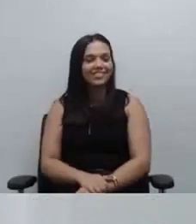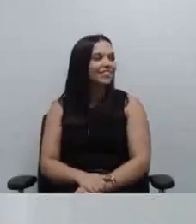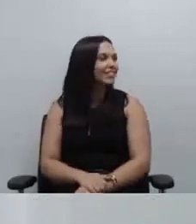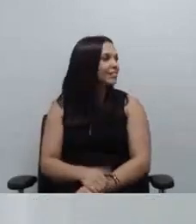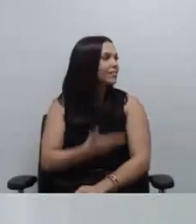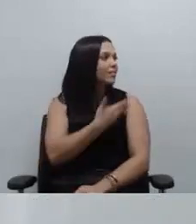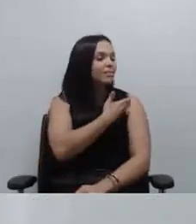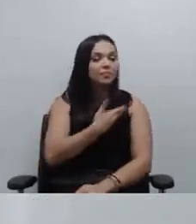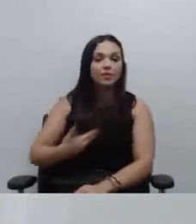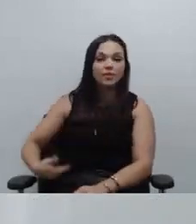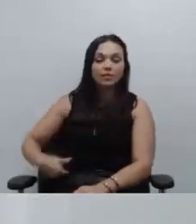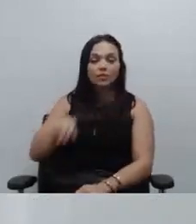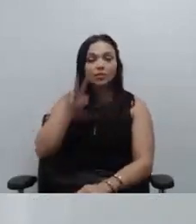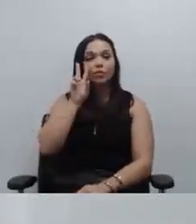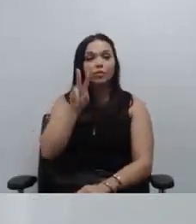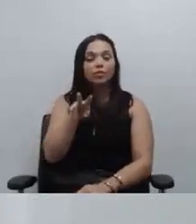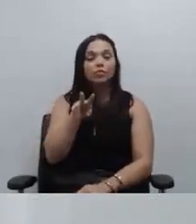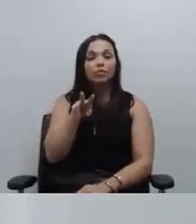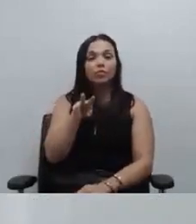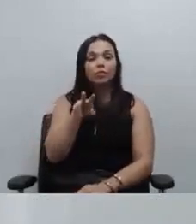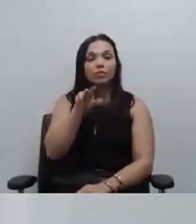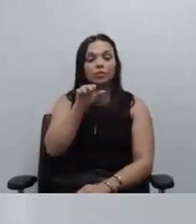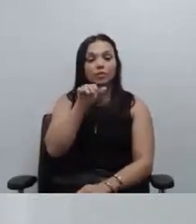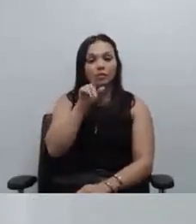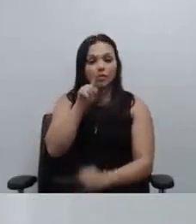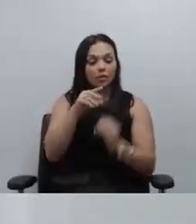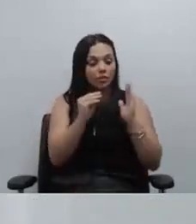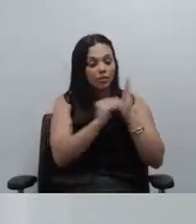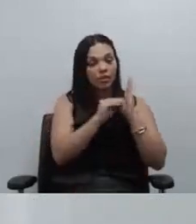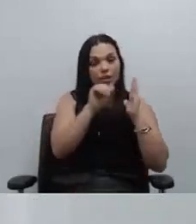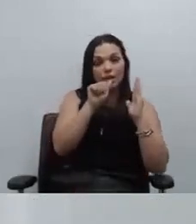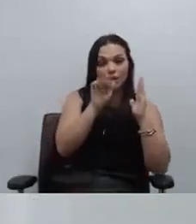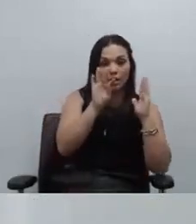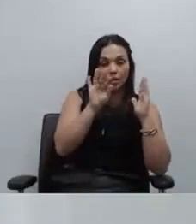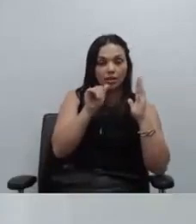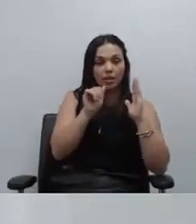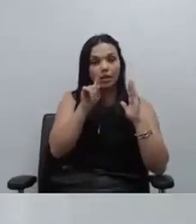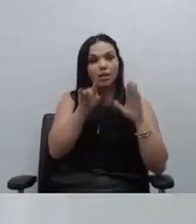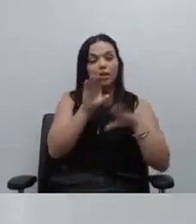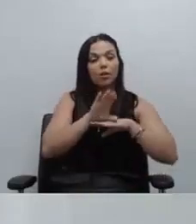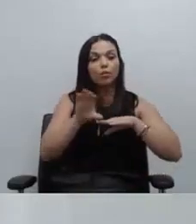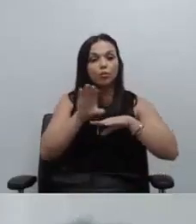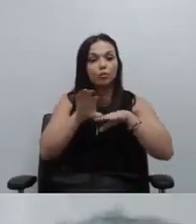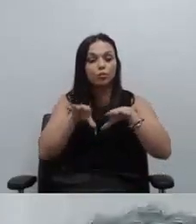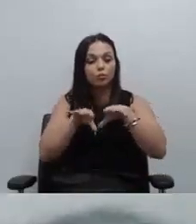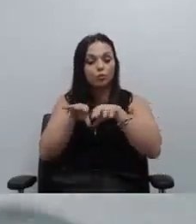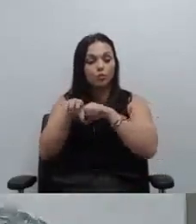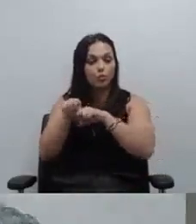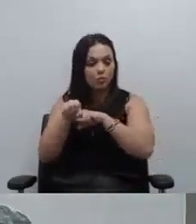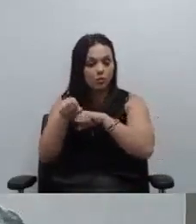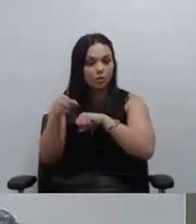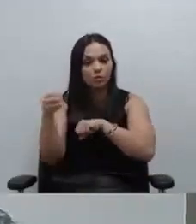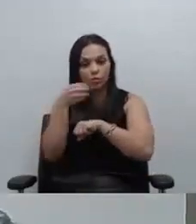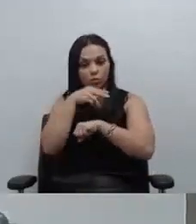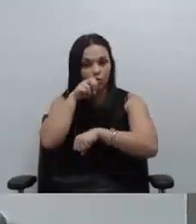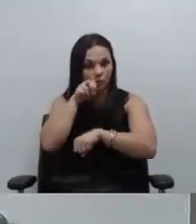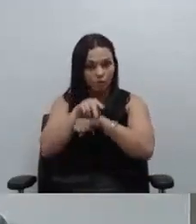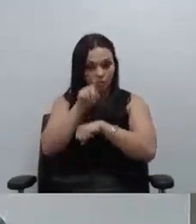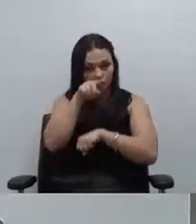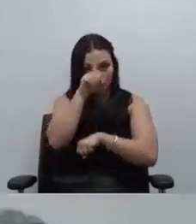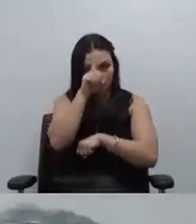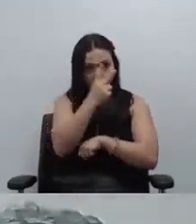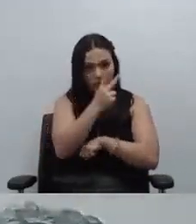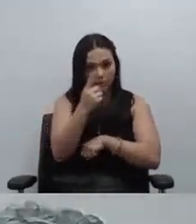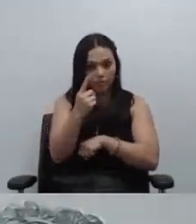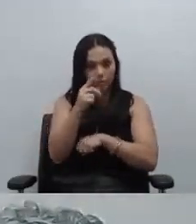Presidente, eu estou verificando aqui a data, o termo final do curso de formação dos novos é dia 21 de junho, né? E